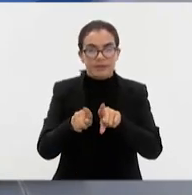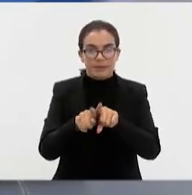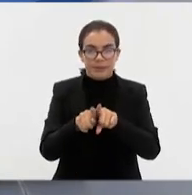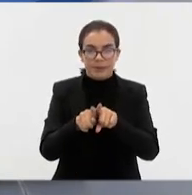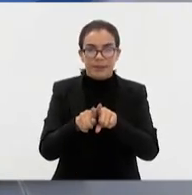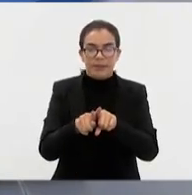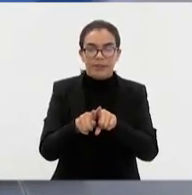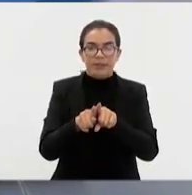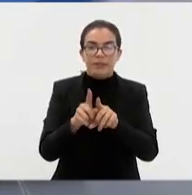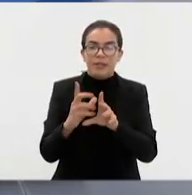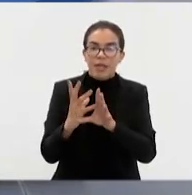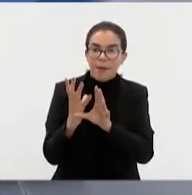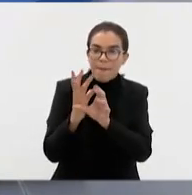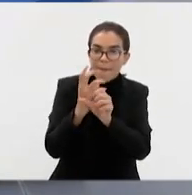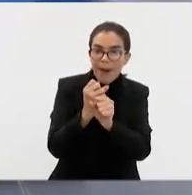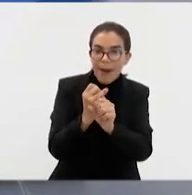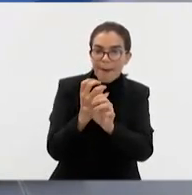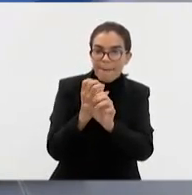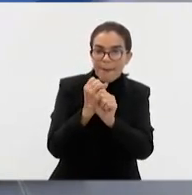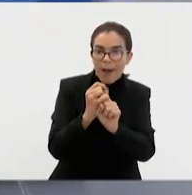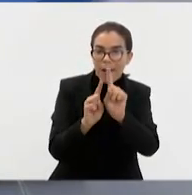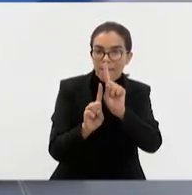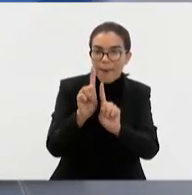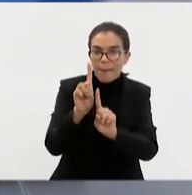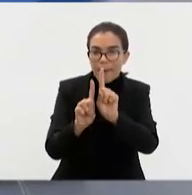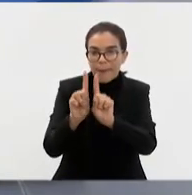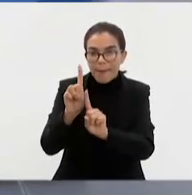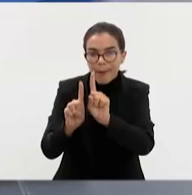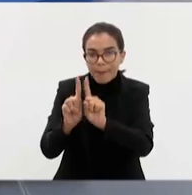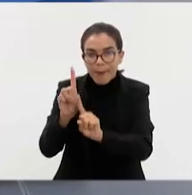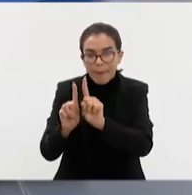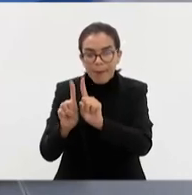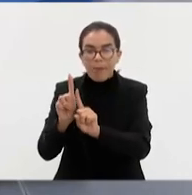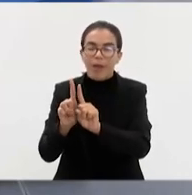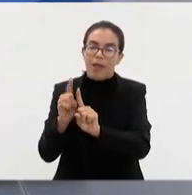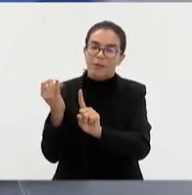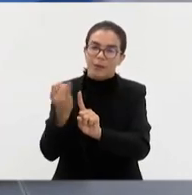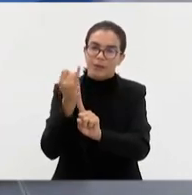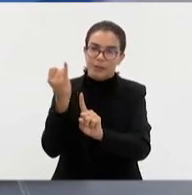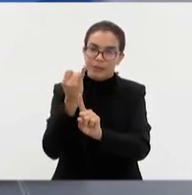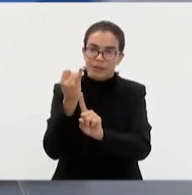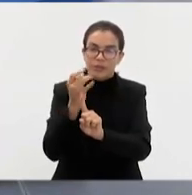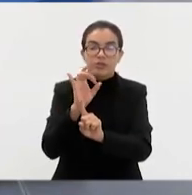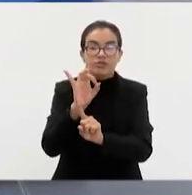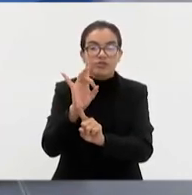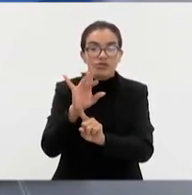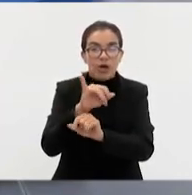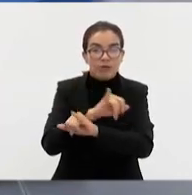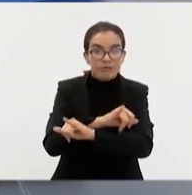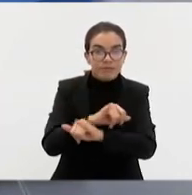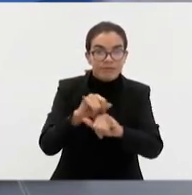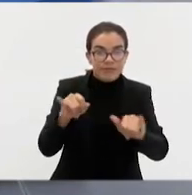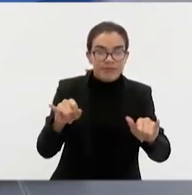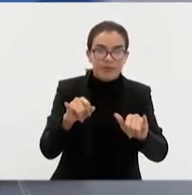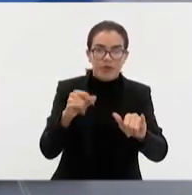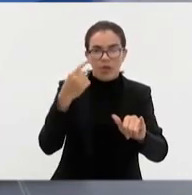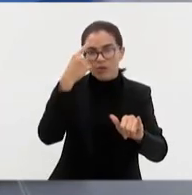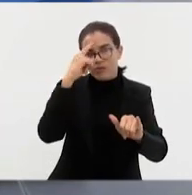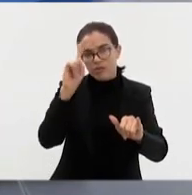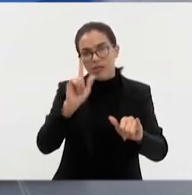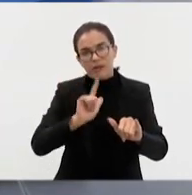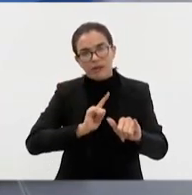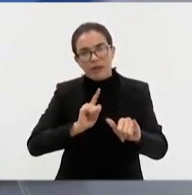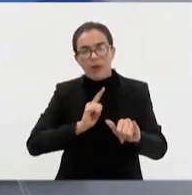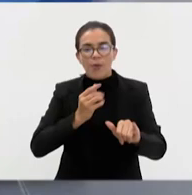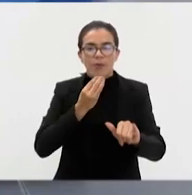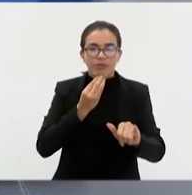de quantificar esses dados também é de suma importância. Só fazendo um registro, não sei se tiveram a